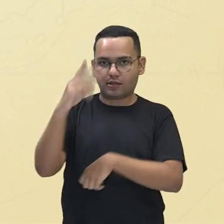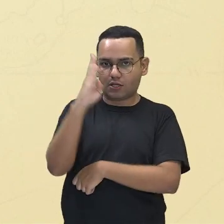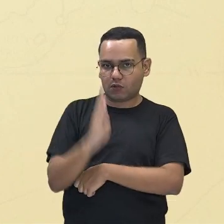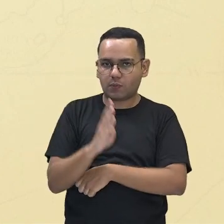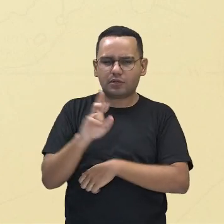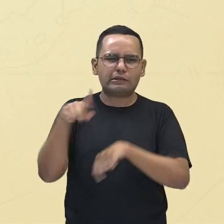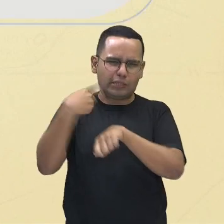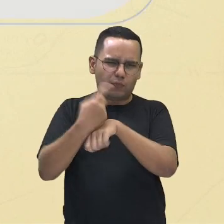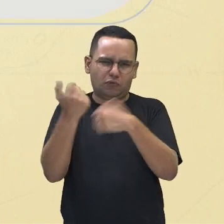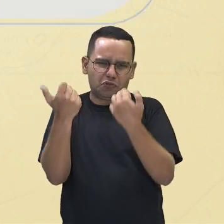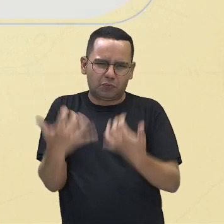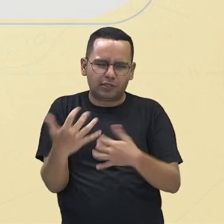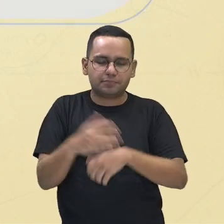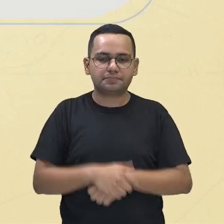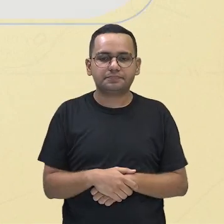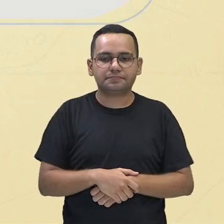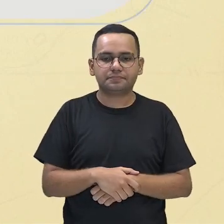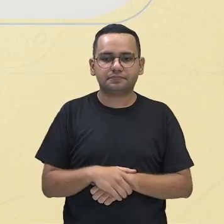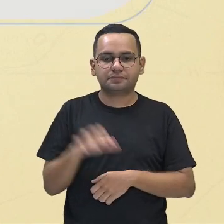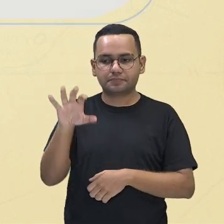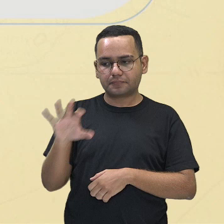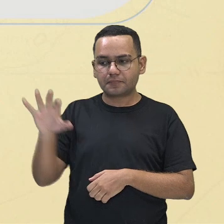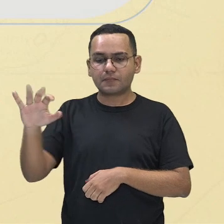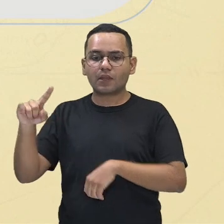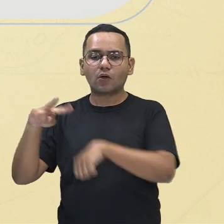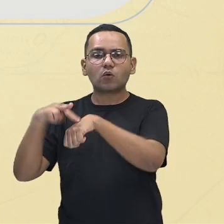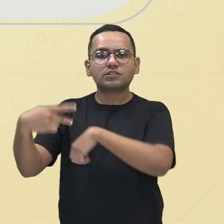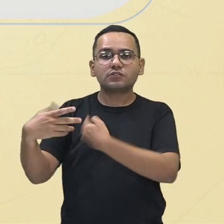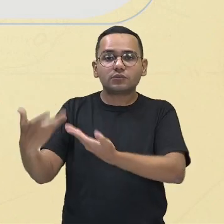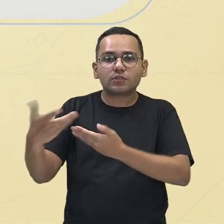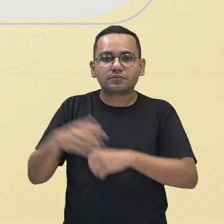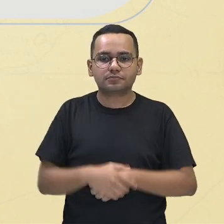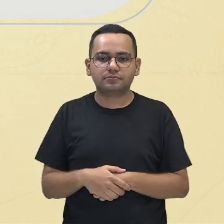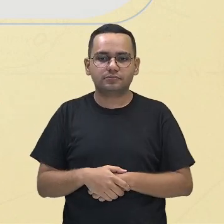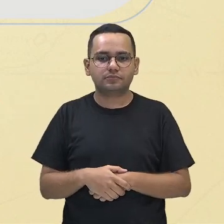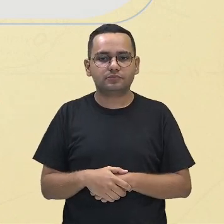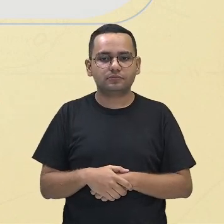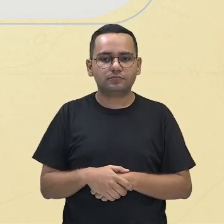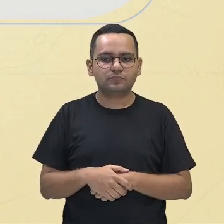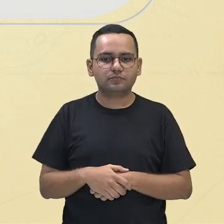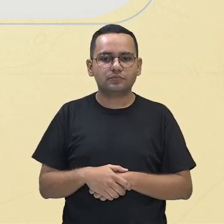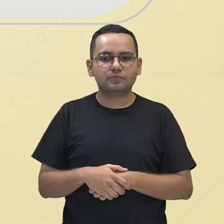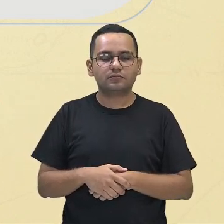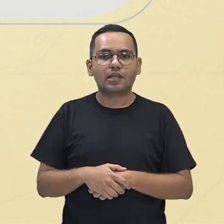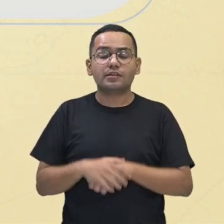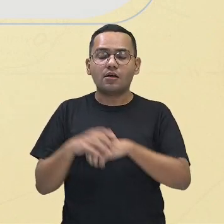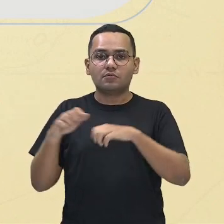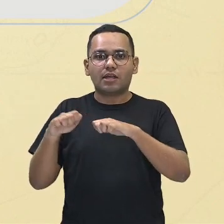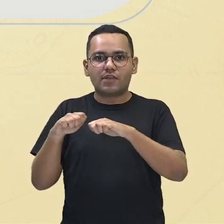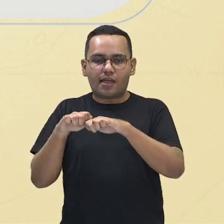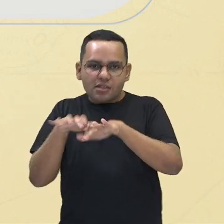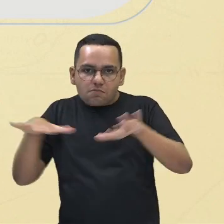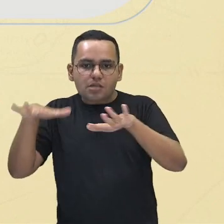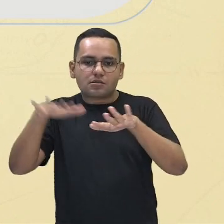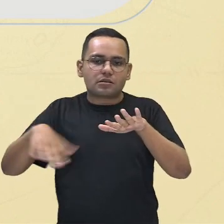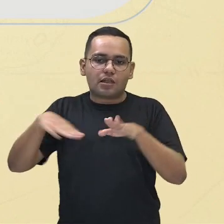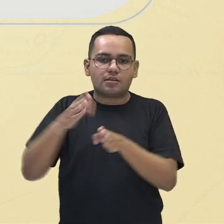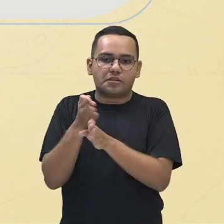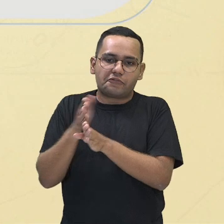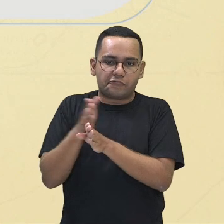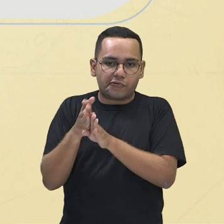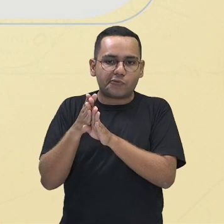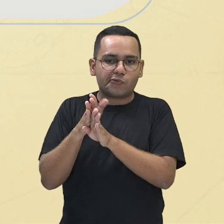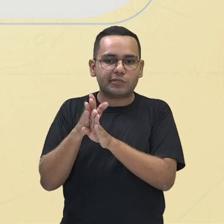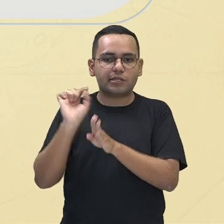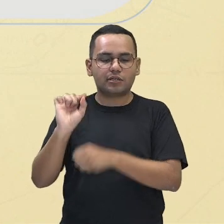essa invasão holandesa. Quais as consequências? Expansão das fronteiras lusas além do Tratado de